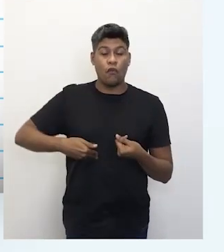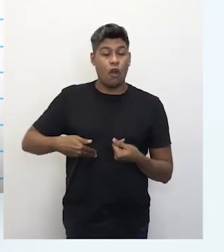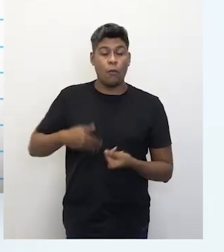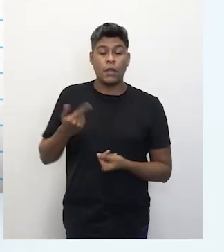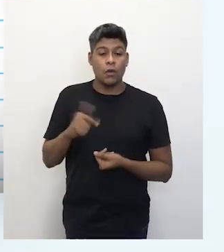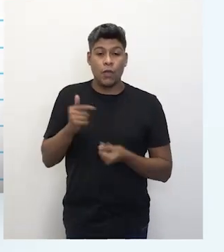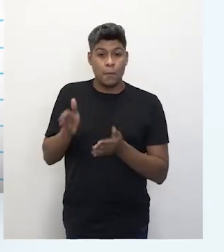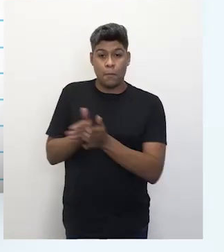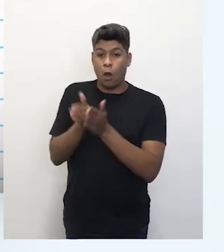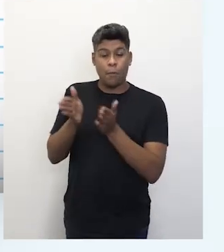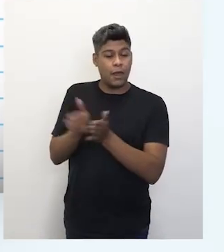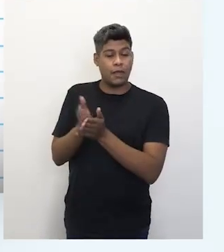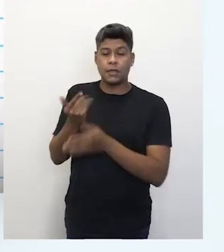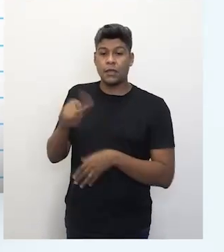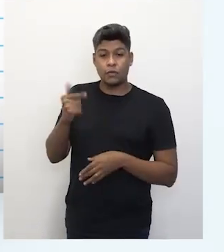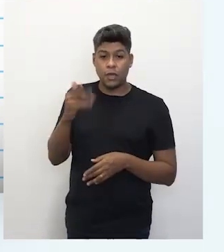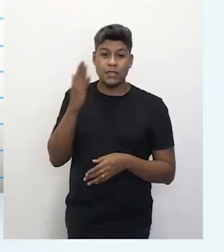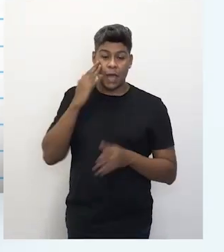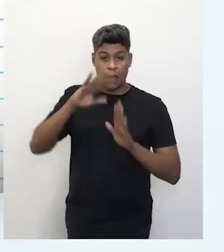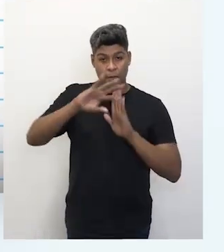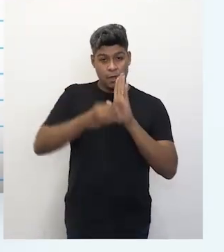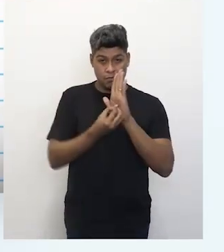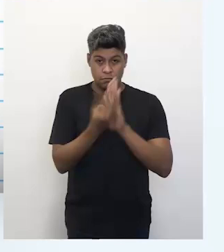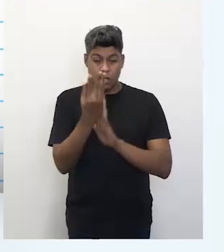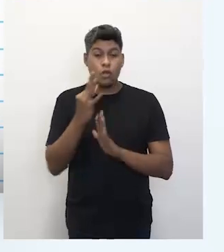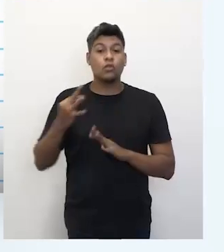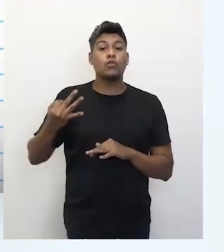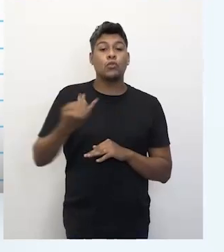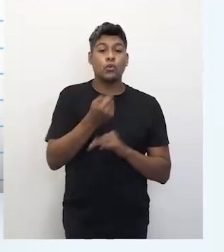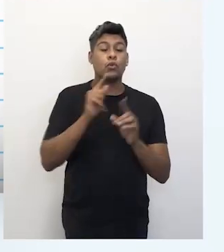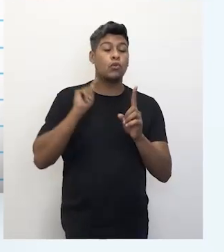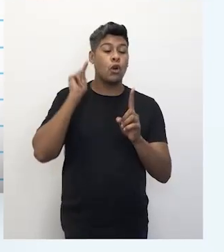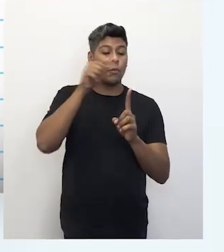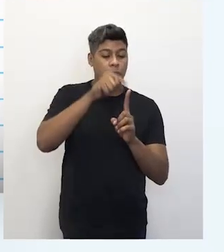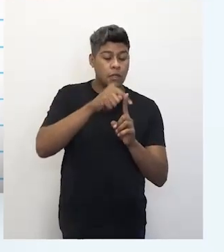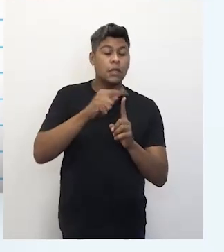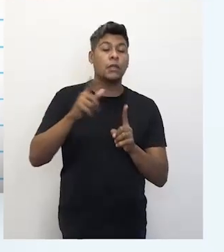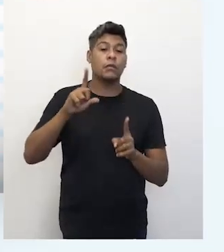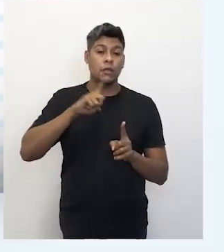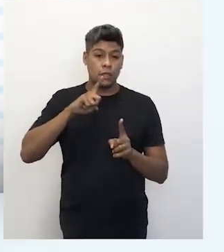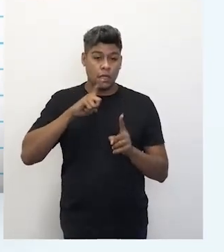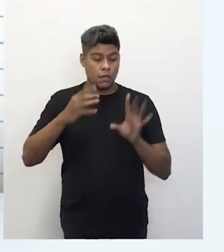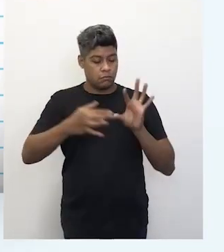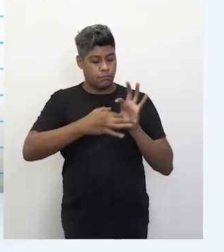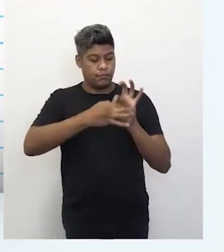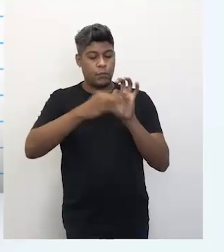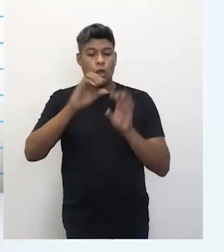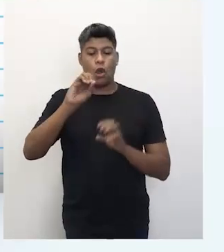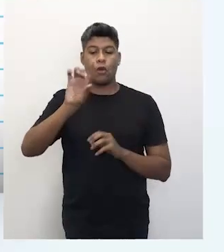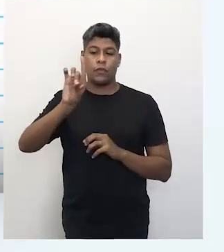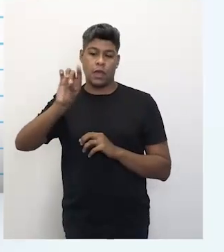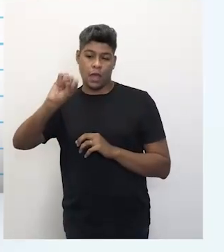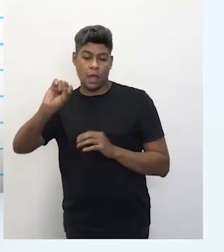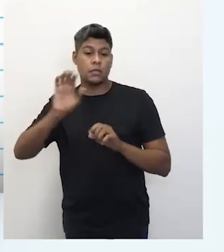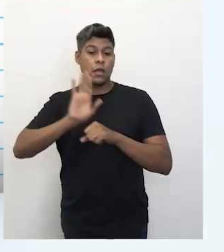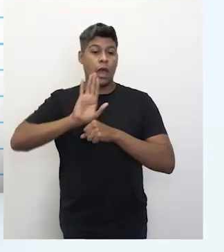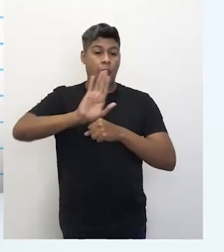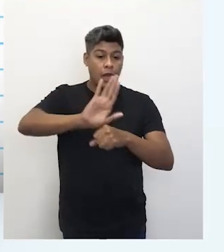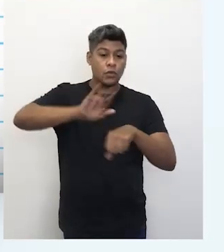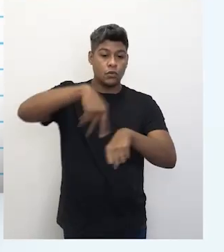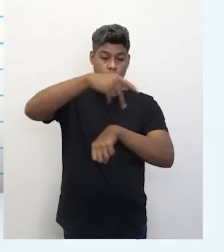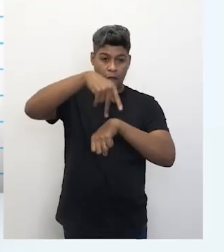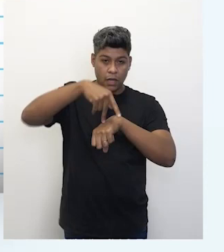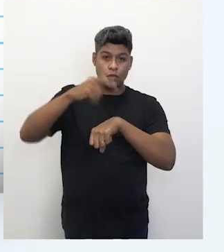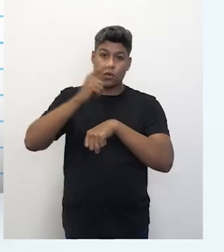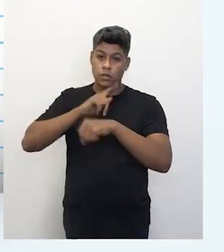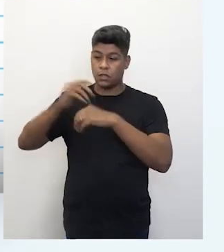pobreza com o Uso Sustentável dos recursos naturais todos estes objetivos contemplados pelos o DS é um mundo que favorece tanto nos